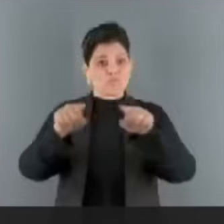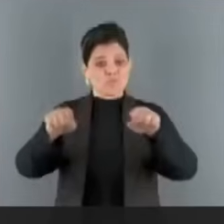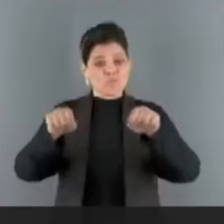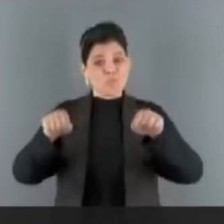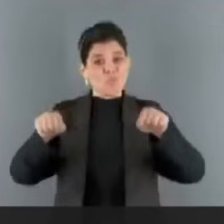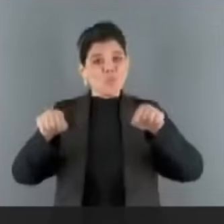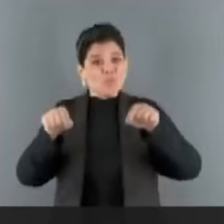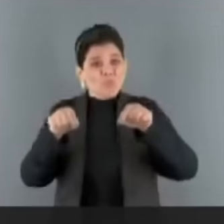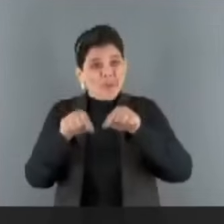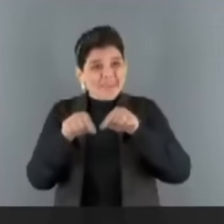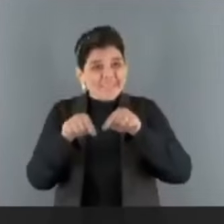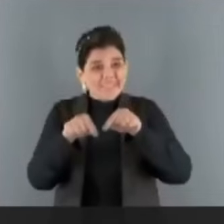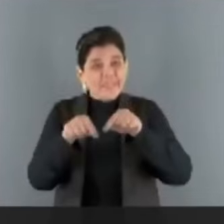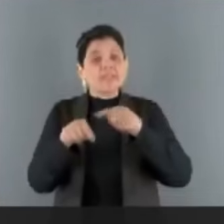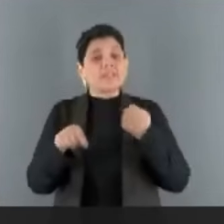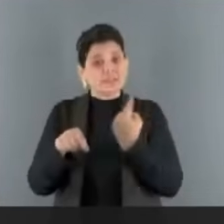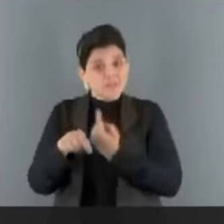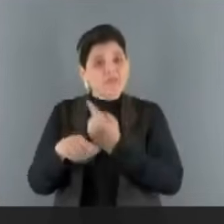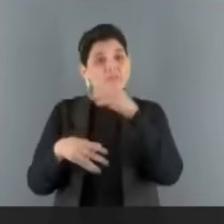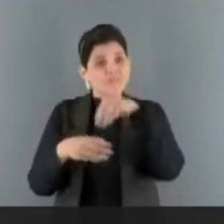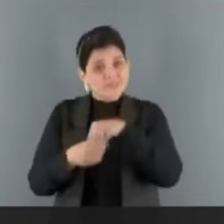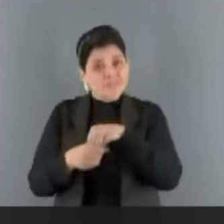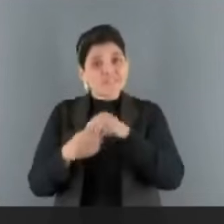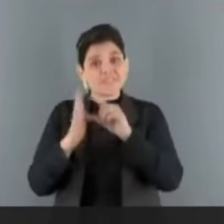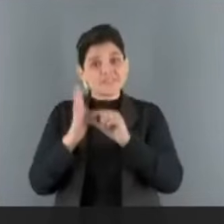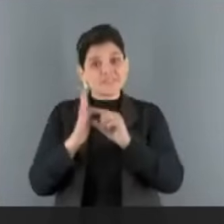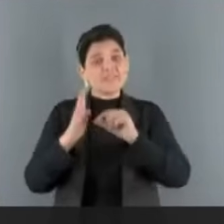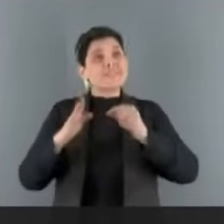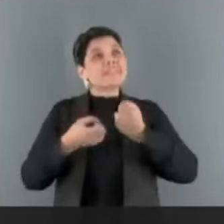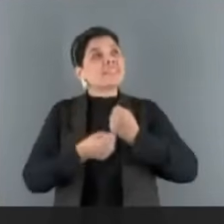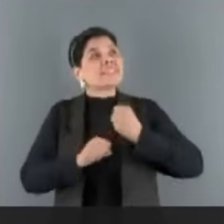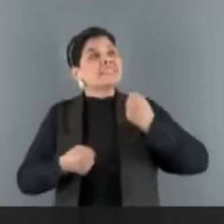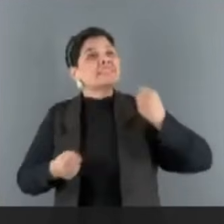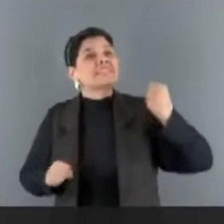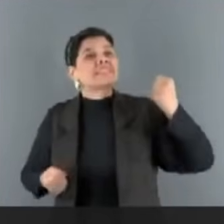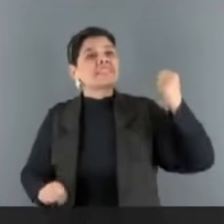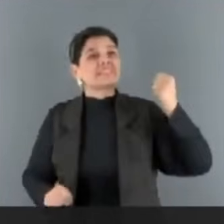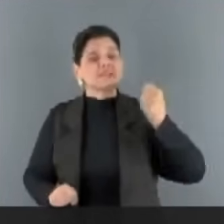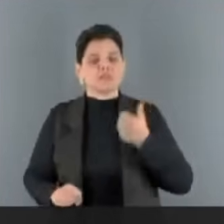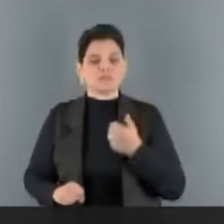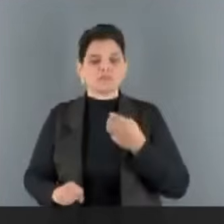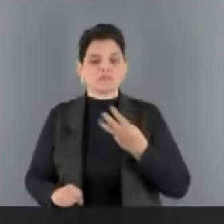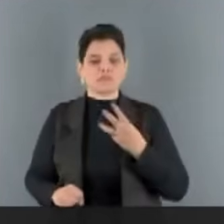No início das operações, nós estávamos com 135 homens.